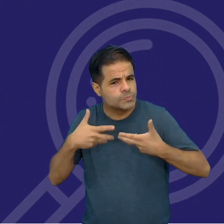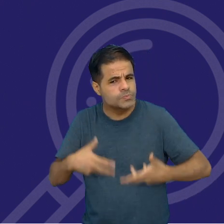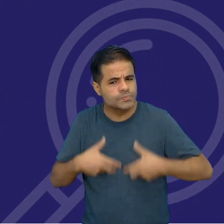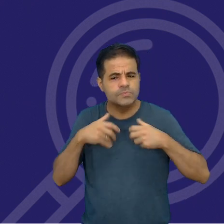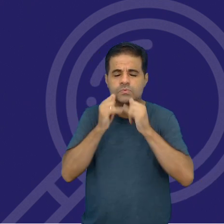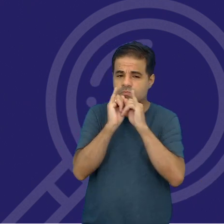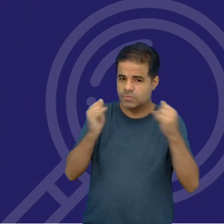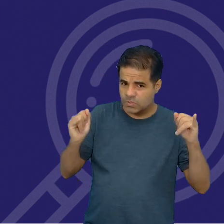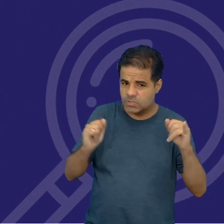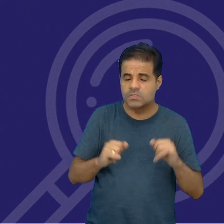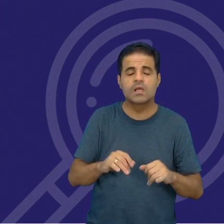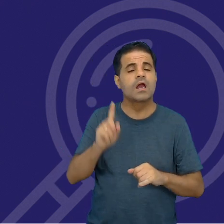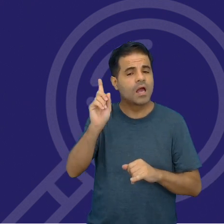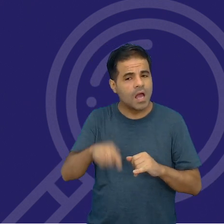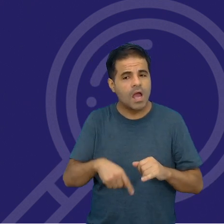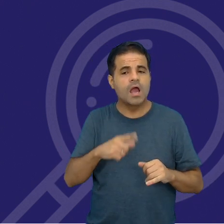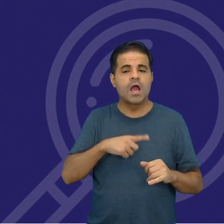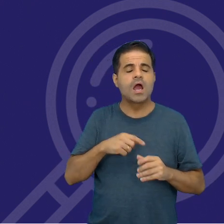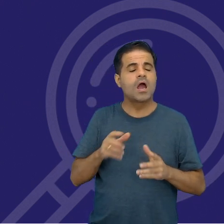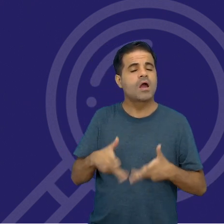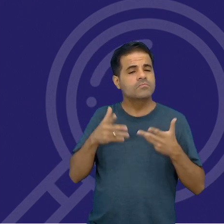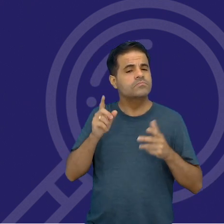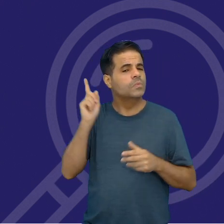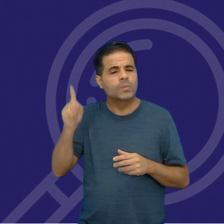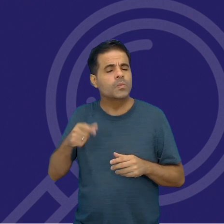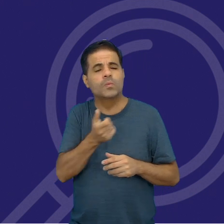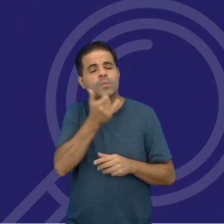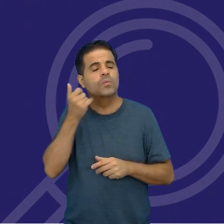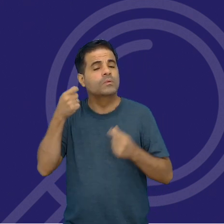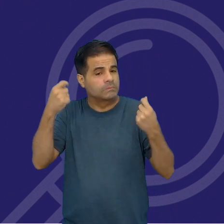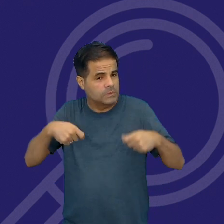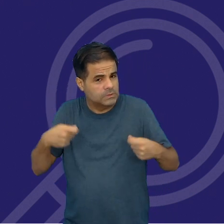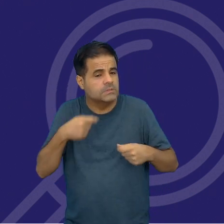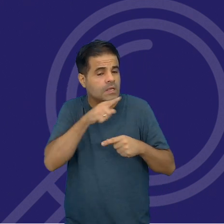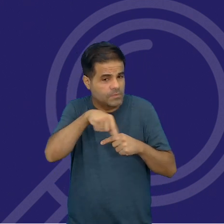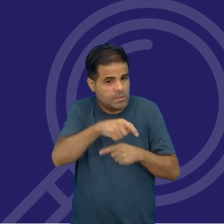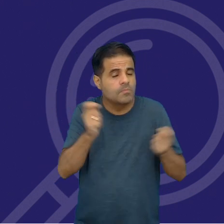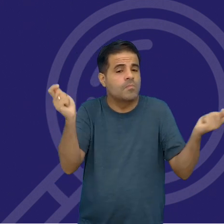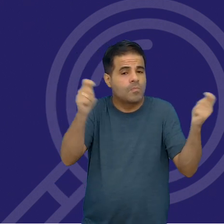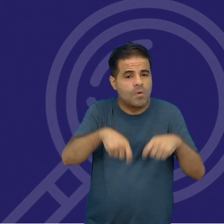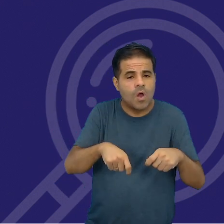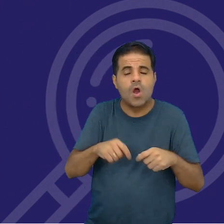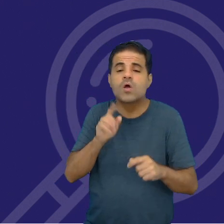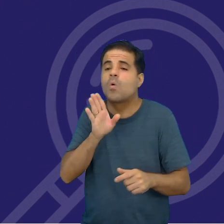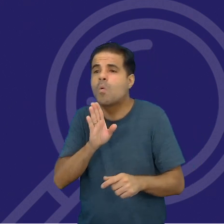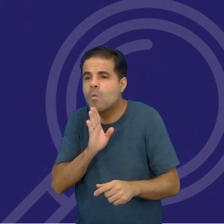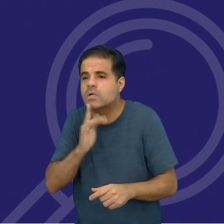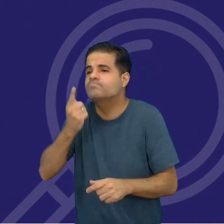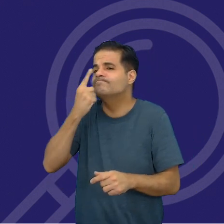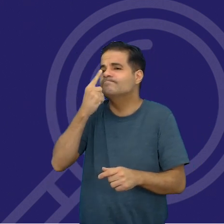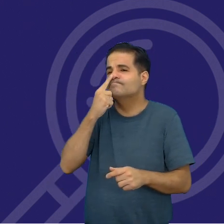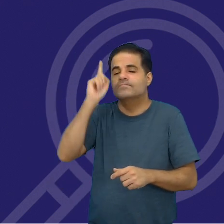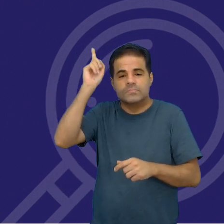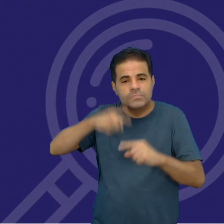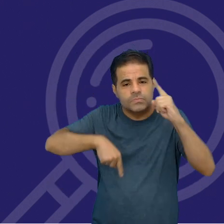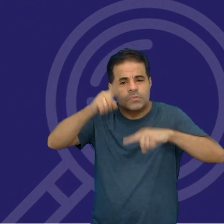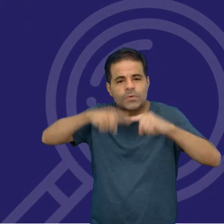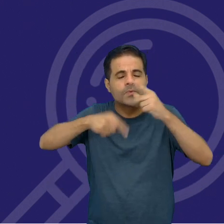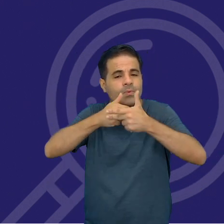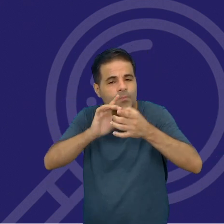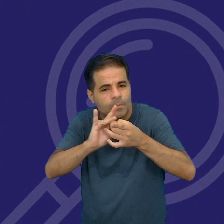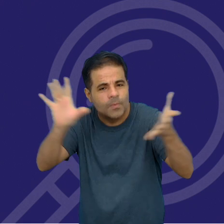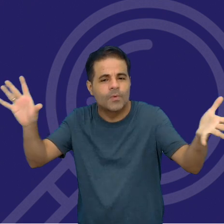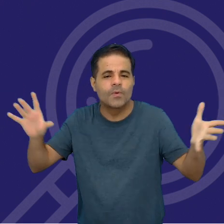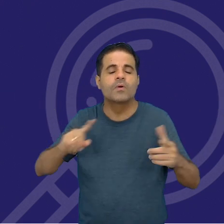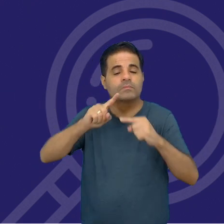elétrica. Navegue pelo simulador o quanto for necessário para que você possa se familiarizar com os recursos